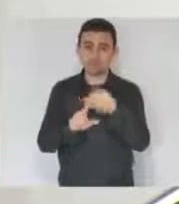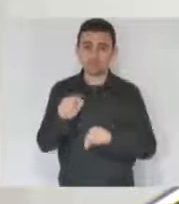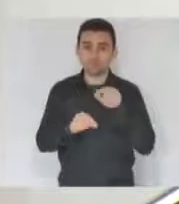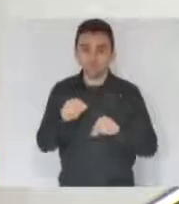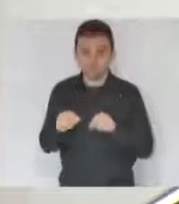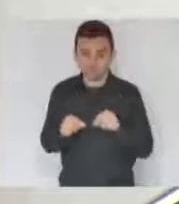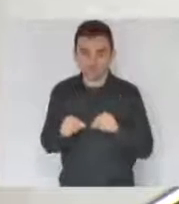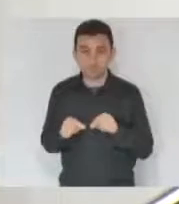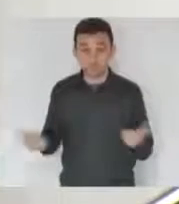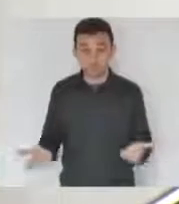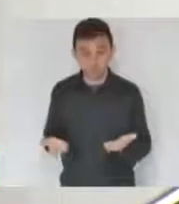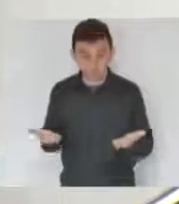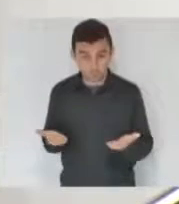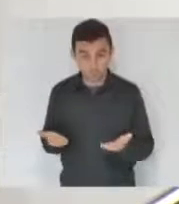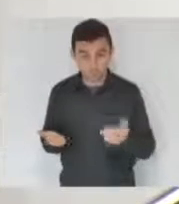hoje aqui